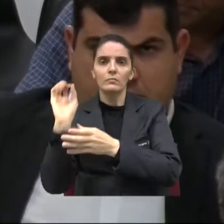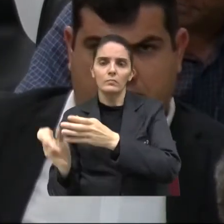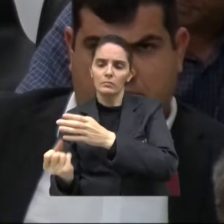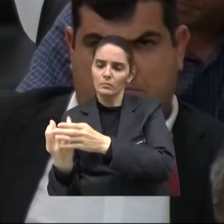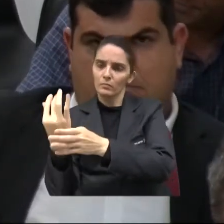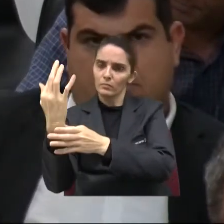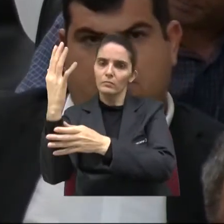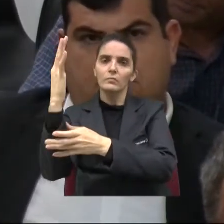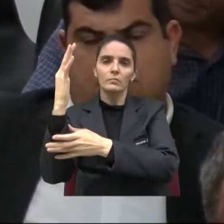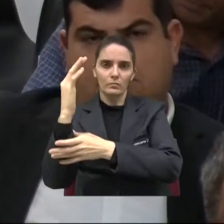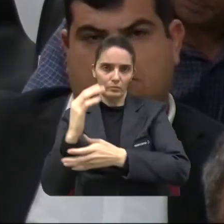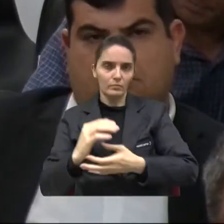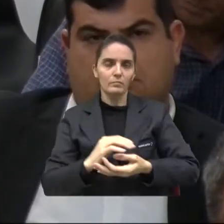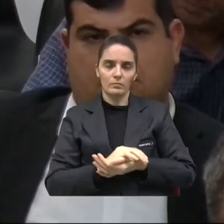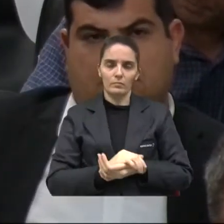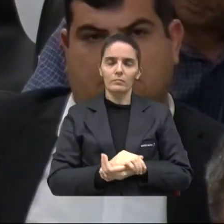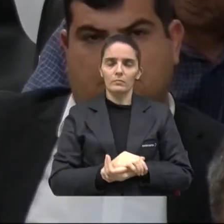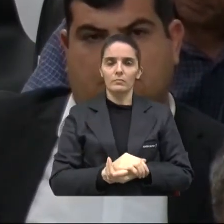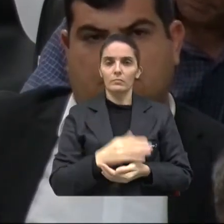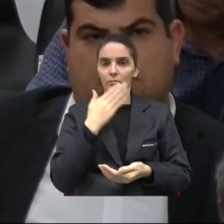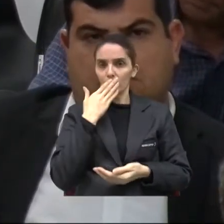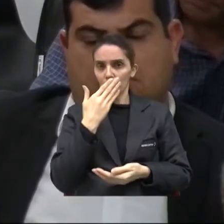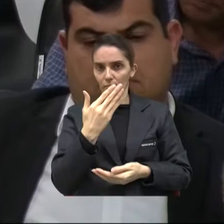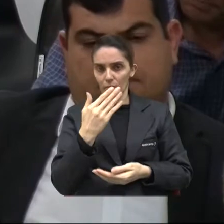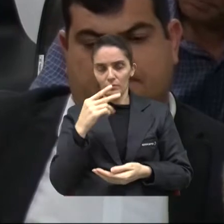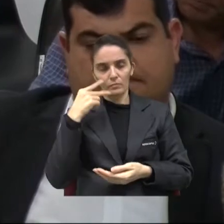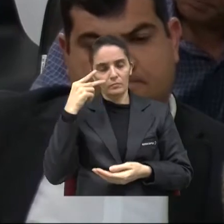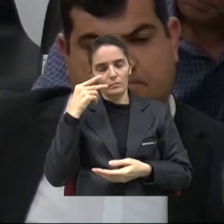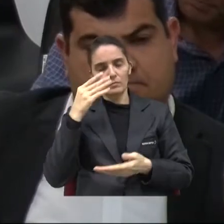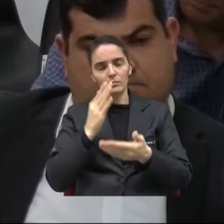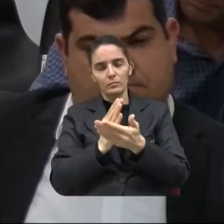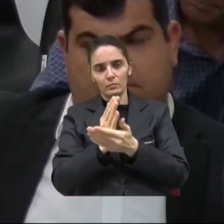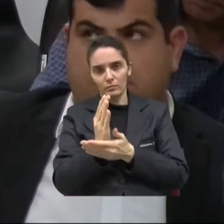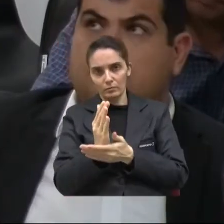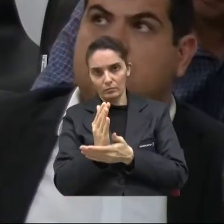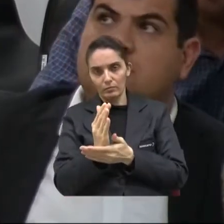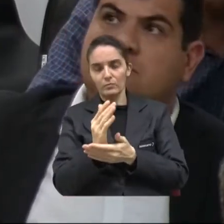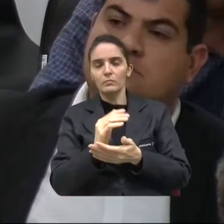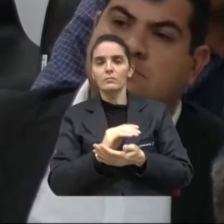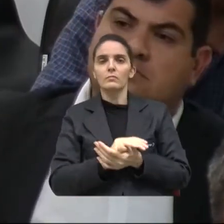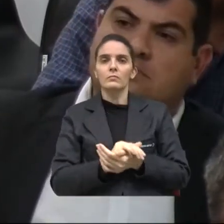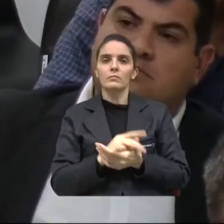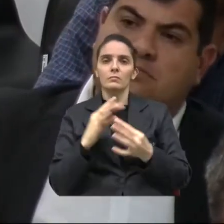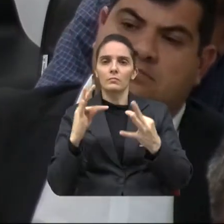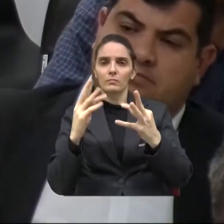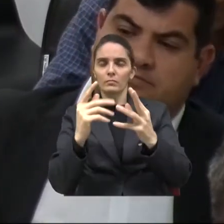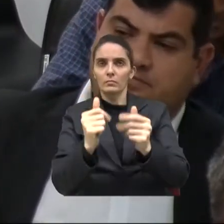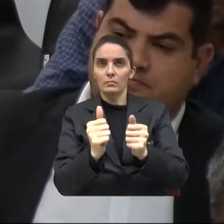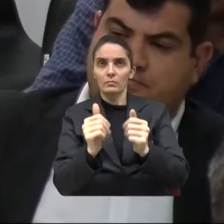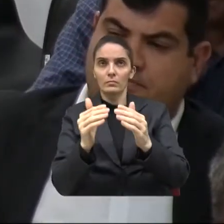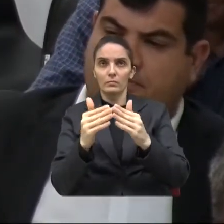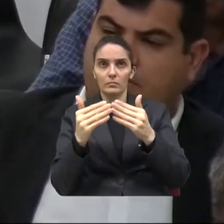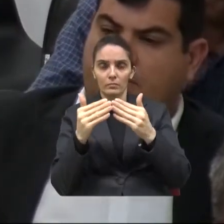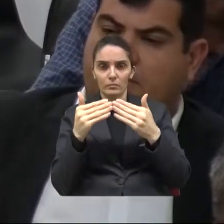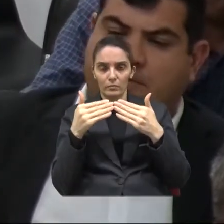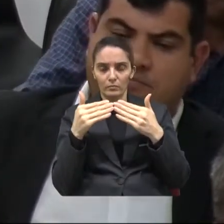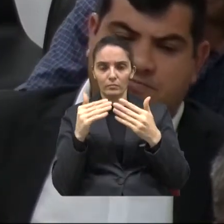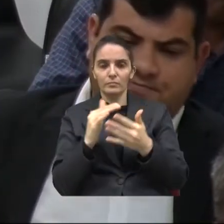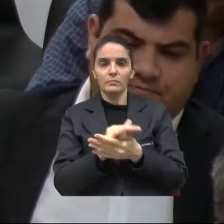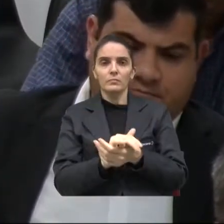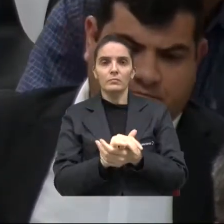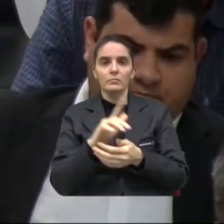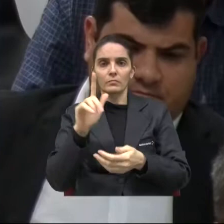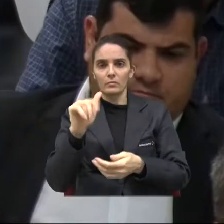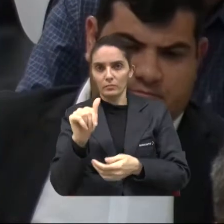faz. Então, eu peço a aprovação e peço a complacência de todos os vereadores, né, vereador Jorge? E